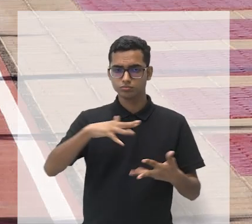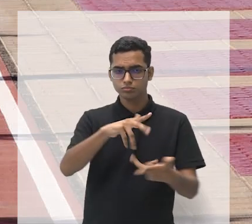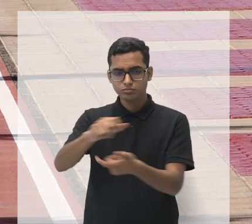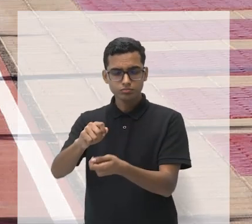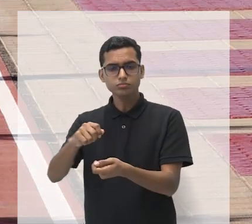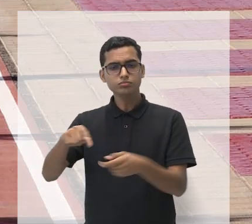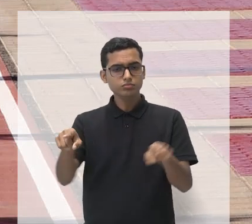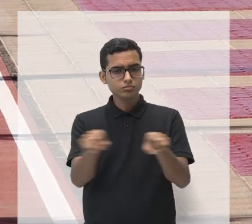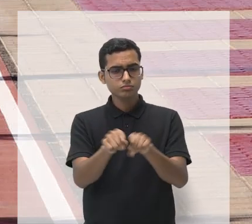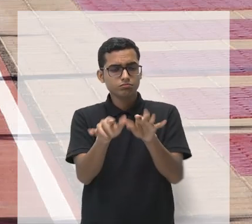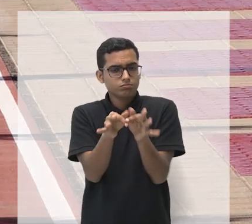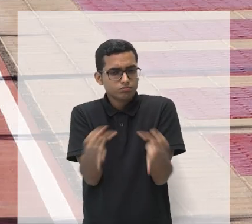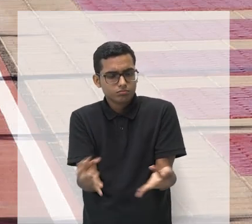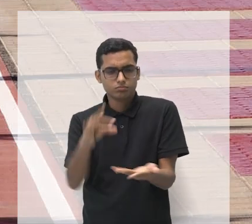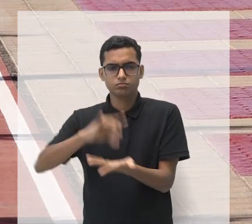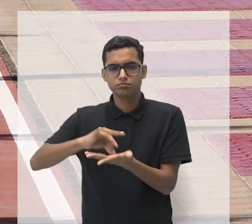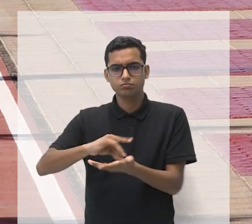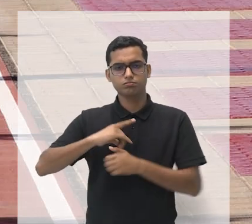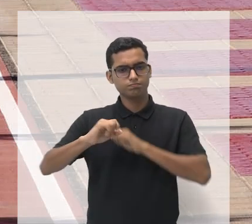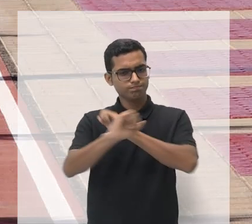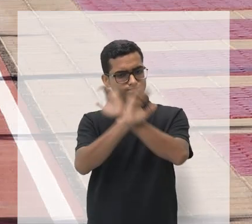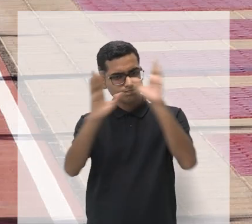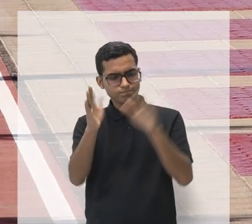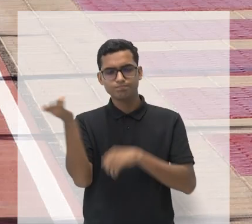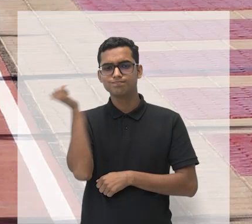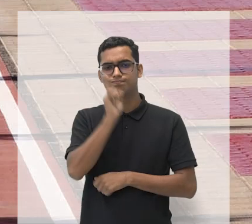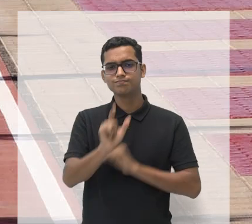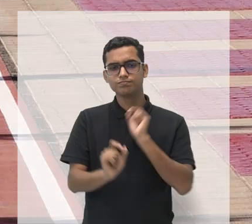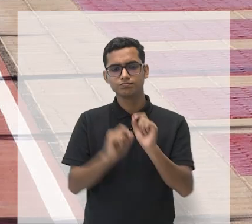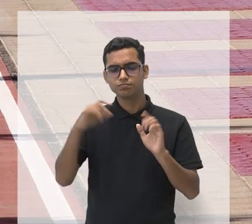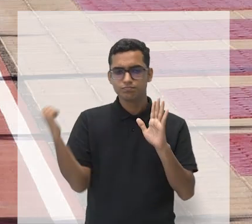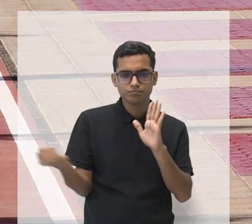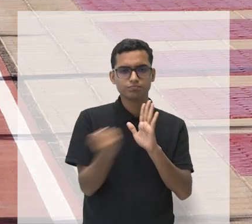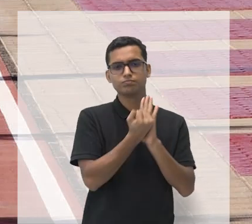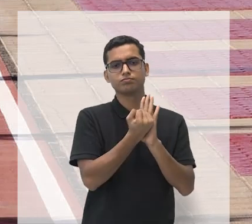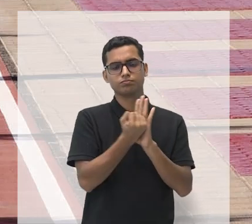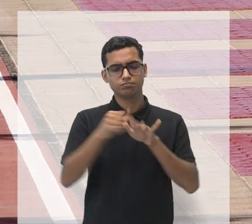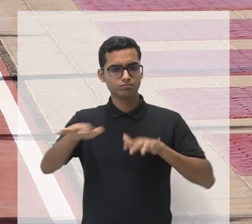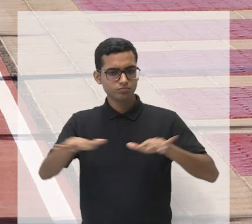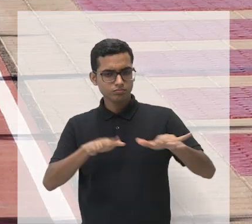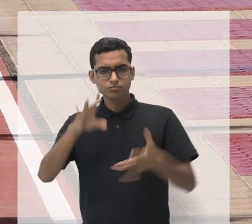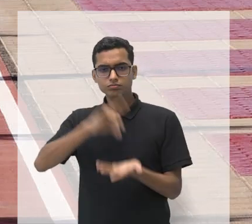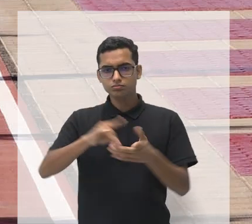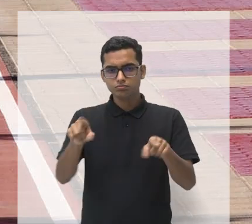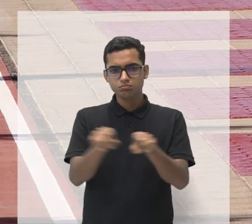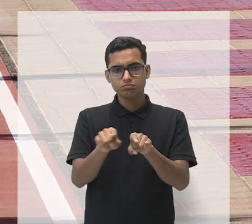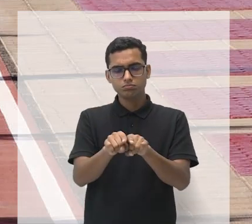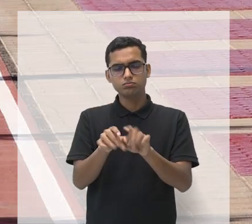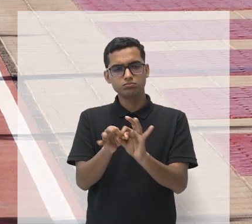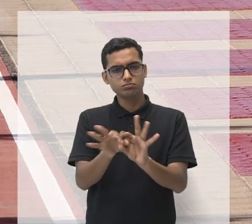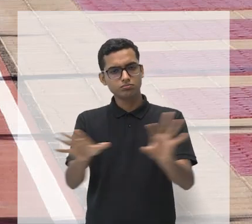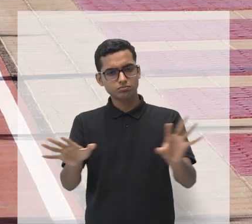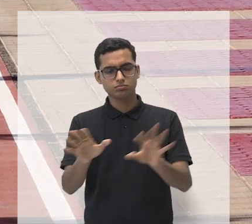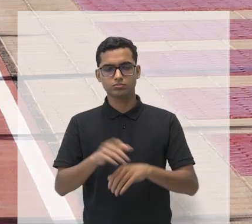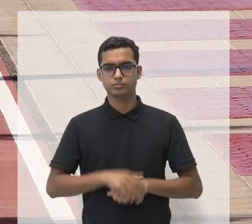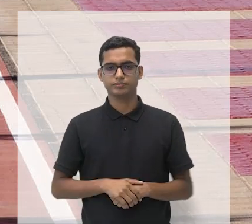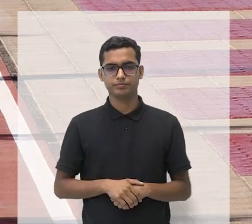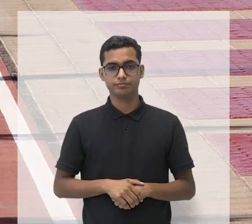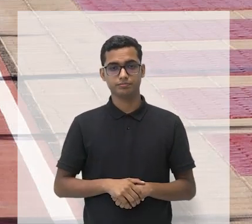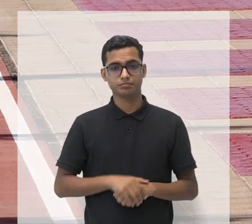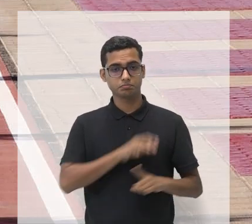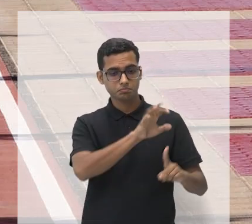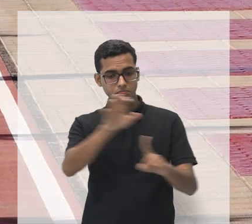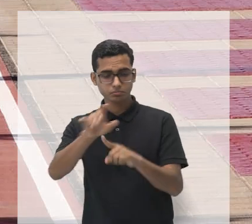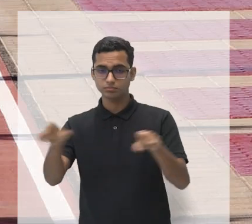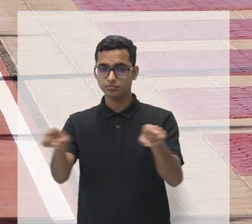Sua simplicidade e eficiência a tornam um símbolo de mobilidade e liberdade,